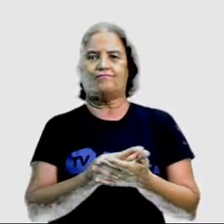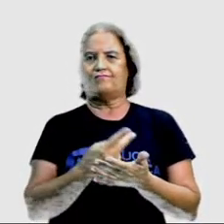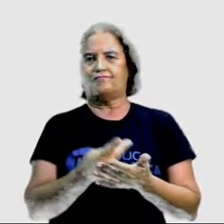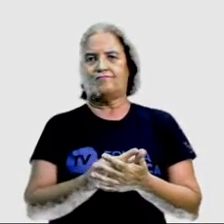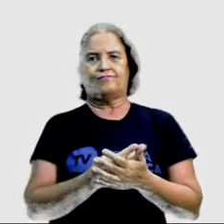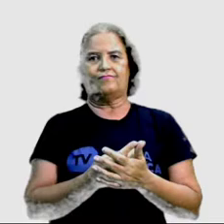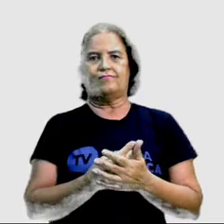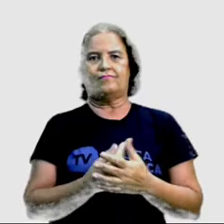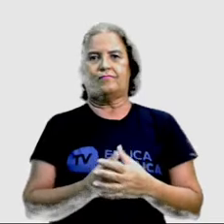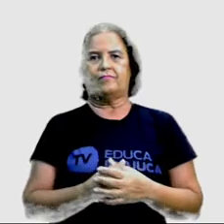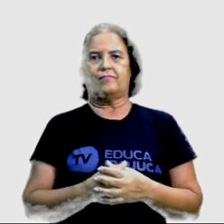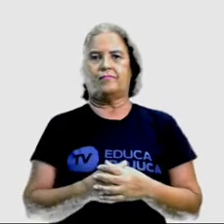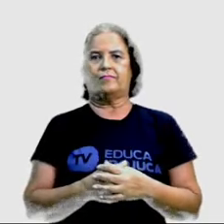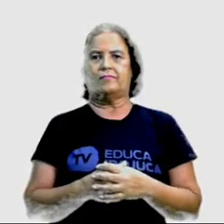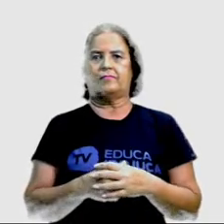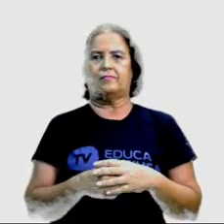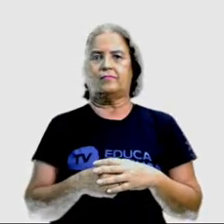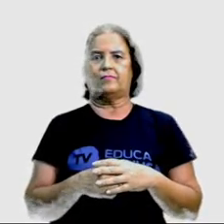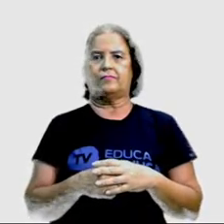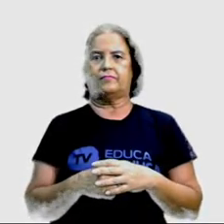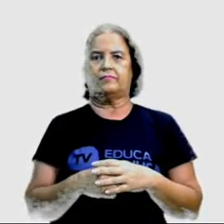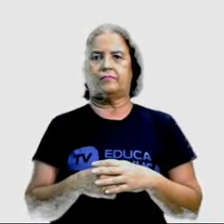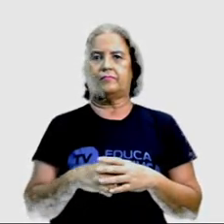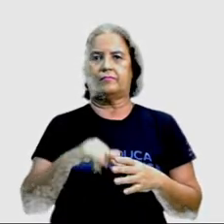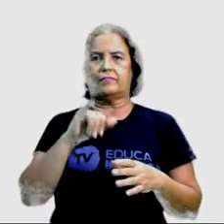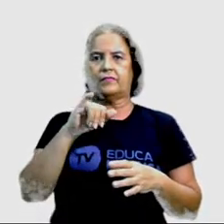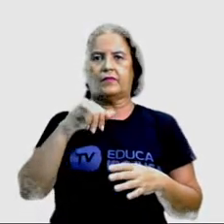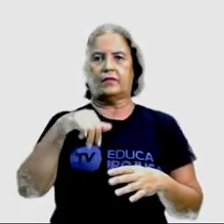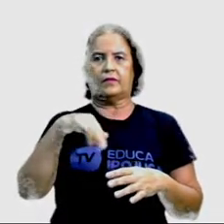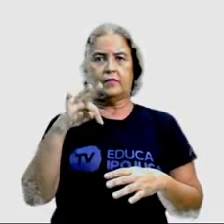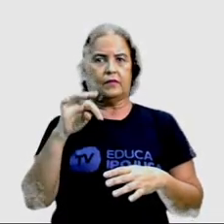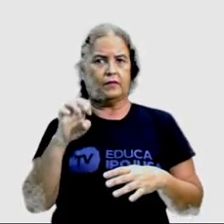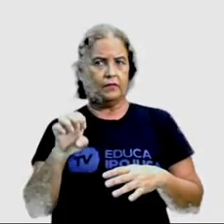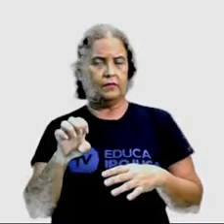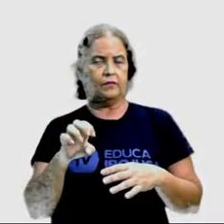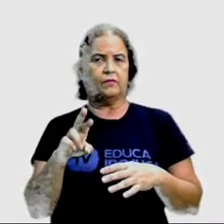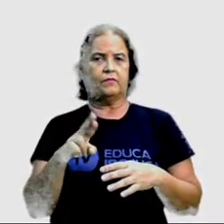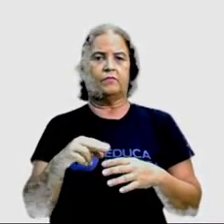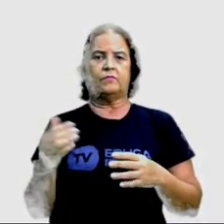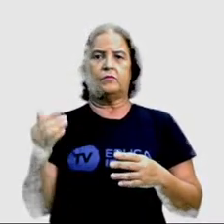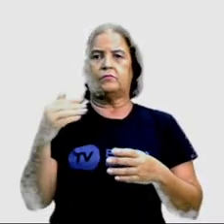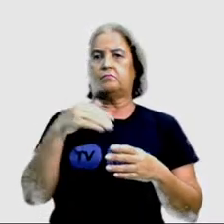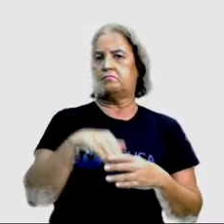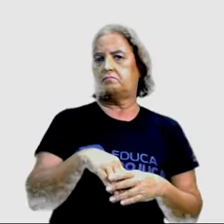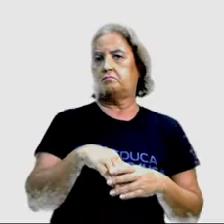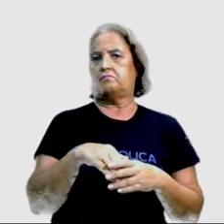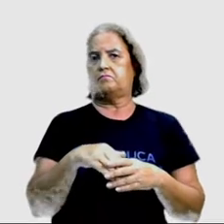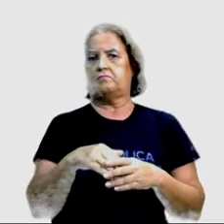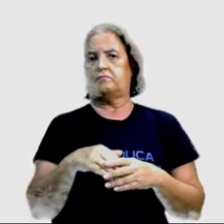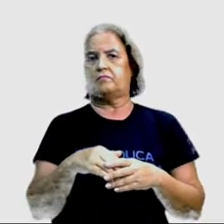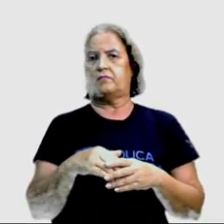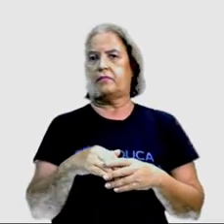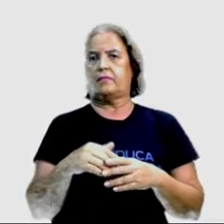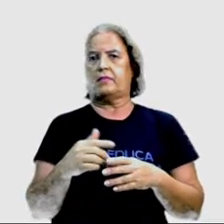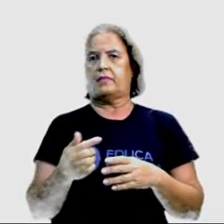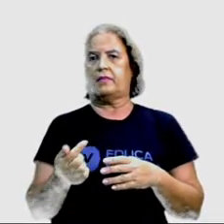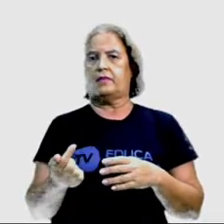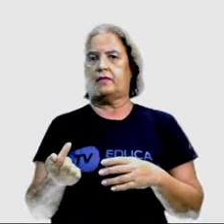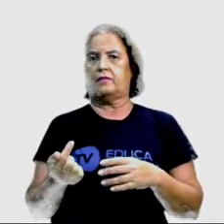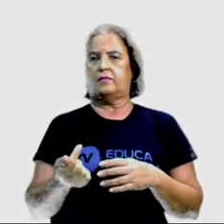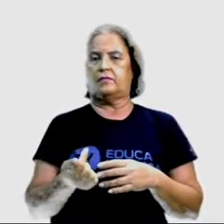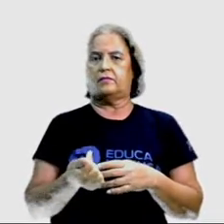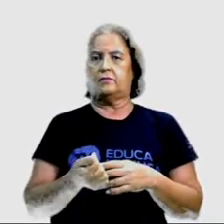correto. O enter vai ser para entre. Então, nós temos aqui interact,